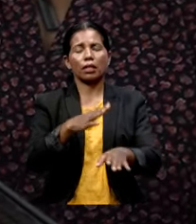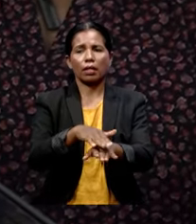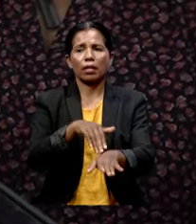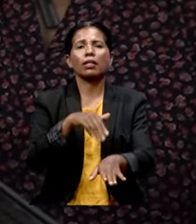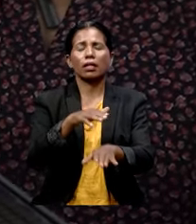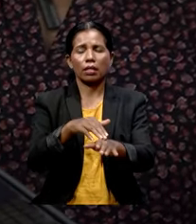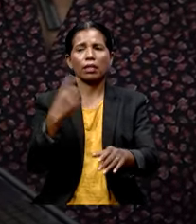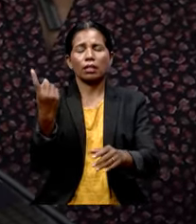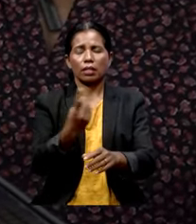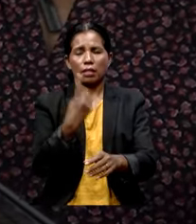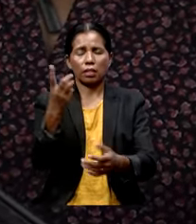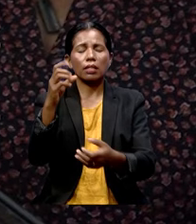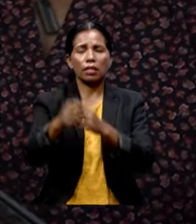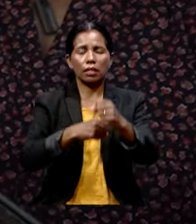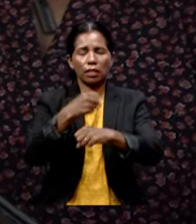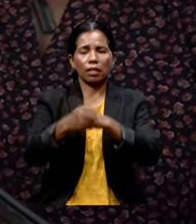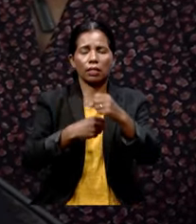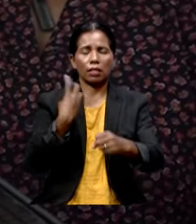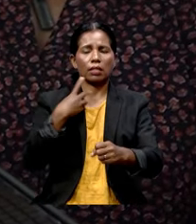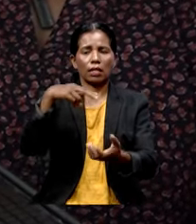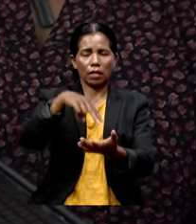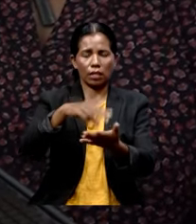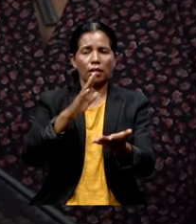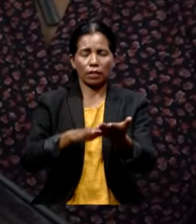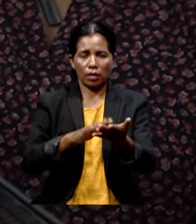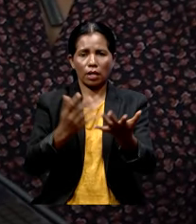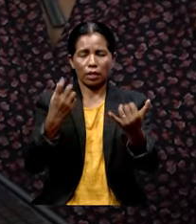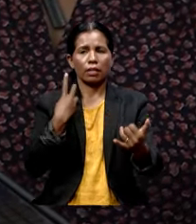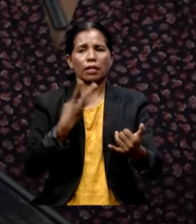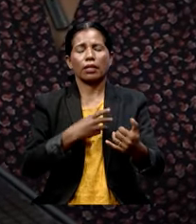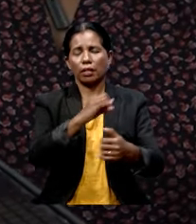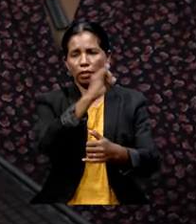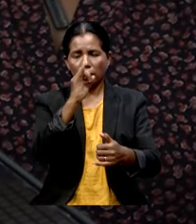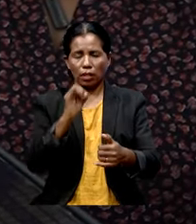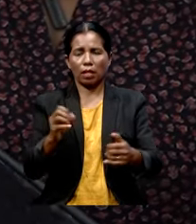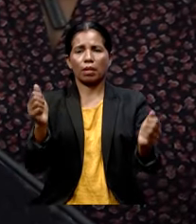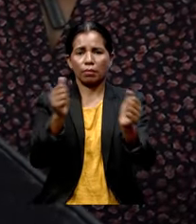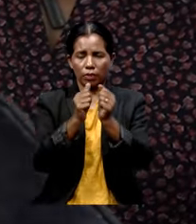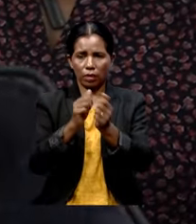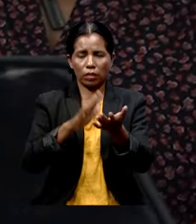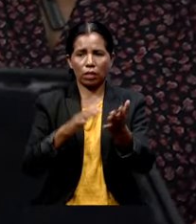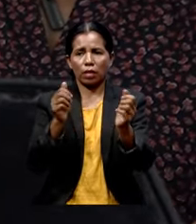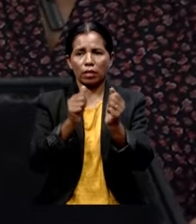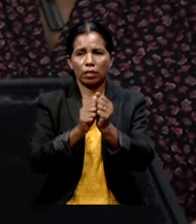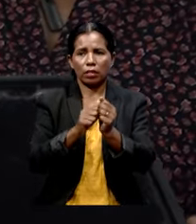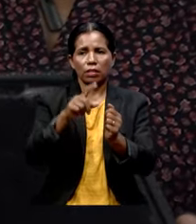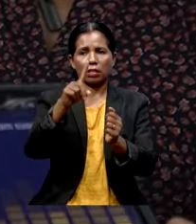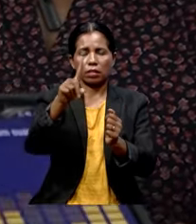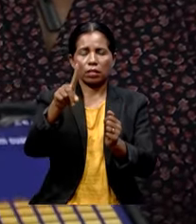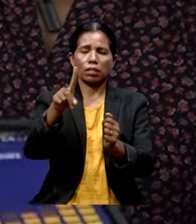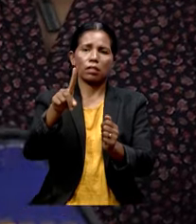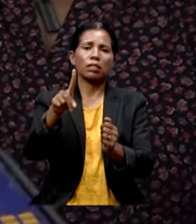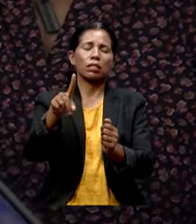bebê, tinha antigo na fata Ita Haria Escola. E agora Dadau está identificando por volta de 1.900 salas